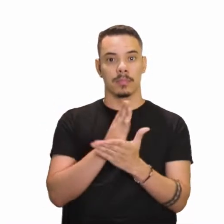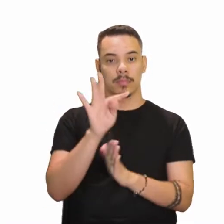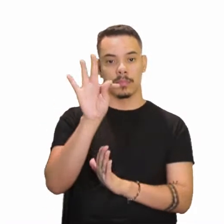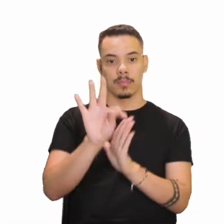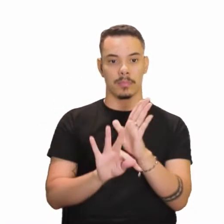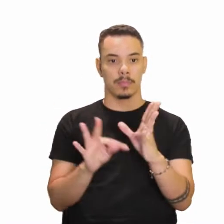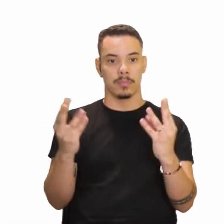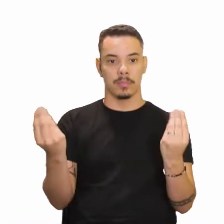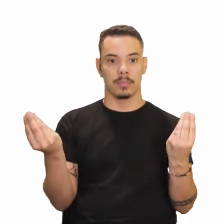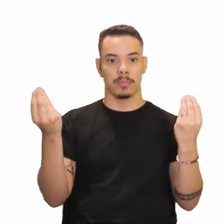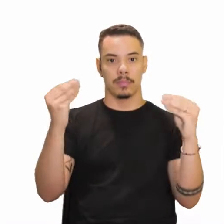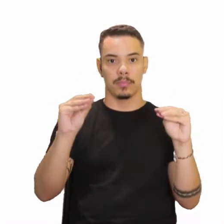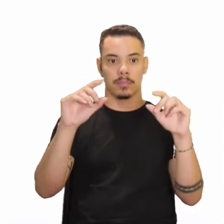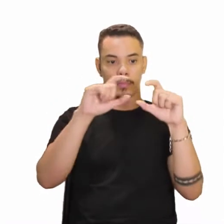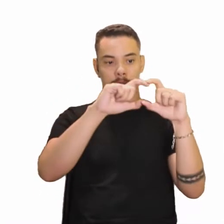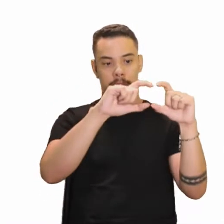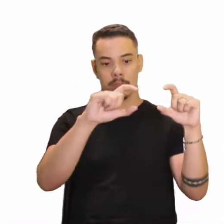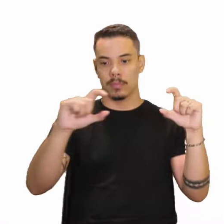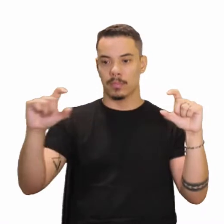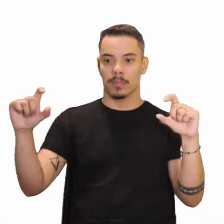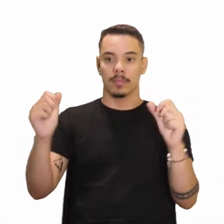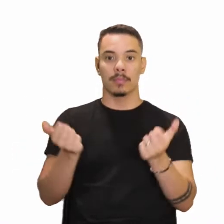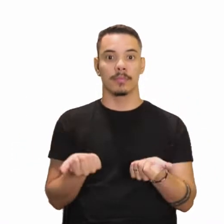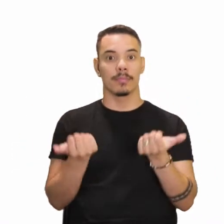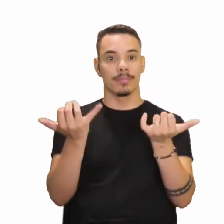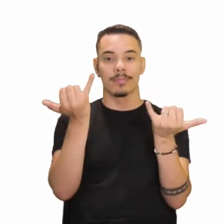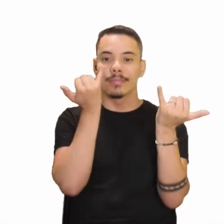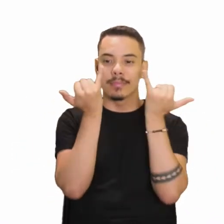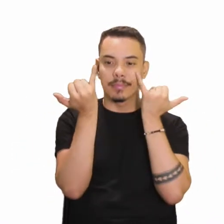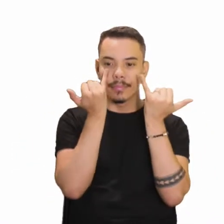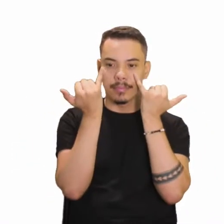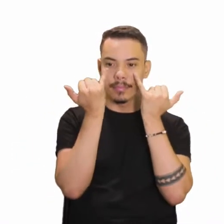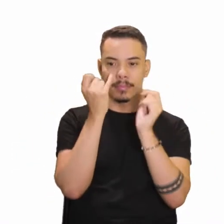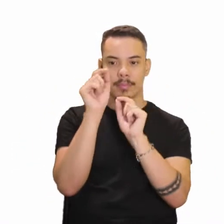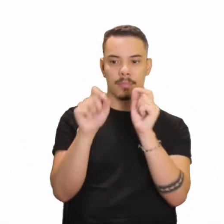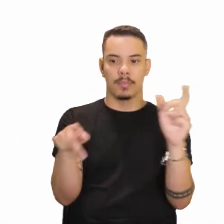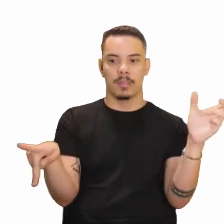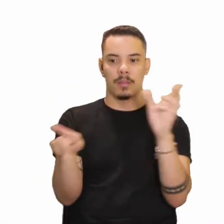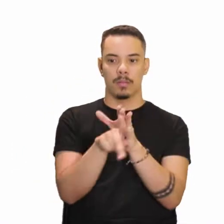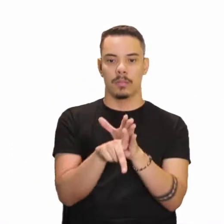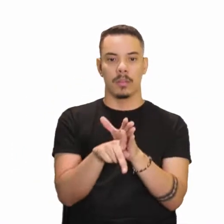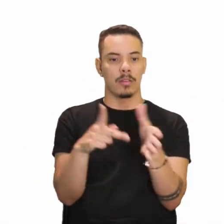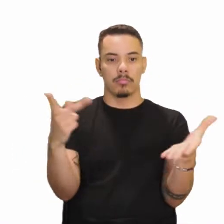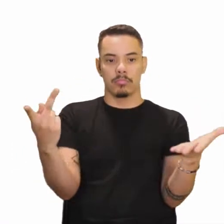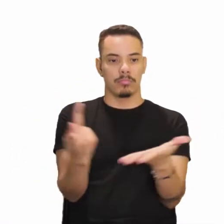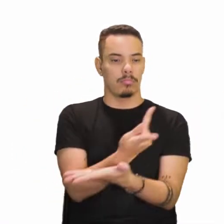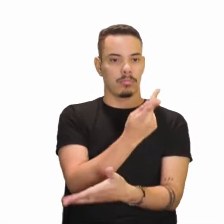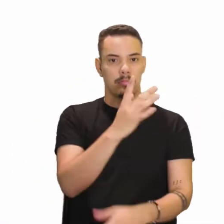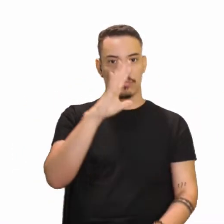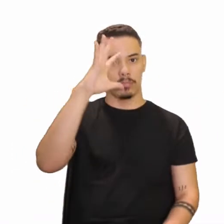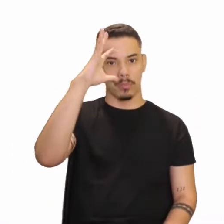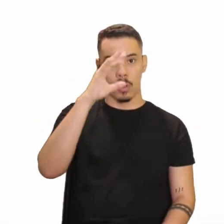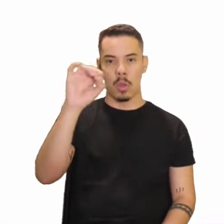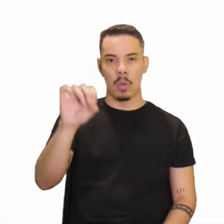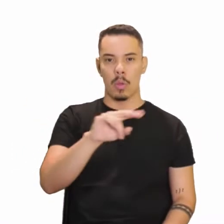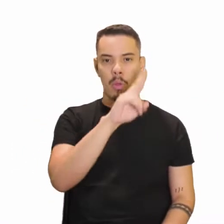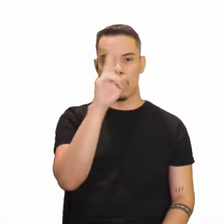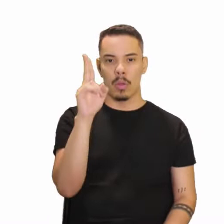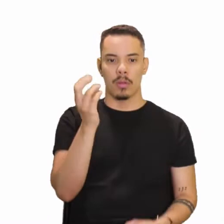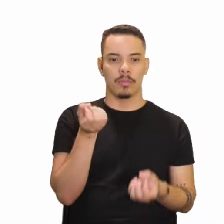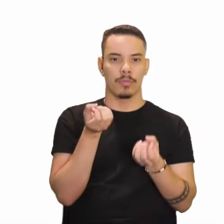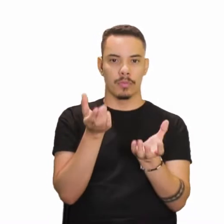no alto dos quadrinhos e traz indicações de algum de algum fato ou informação